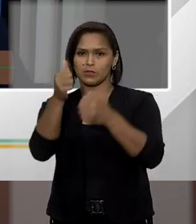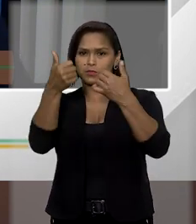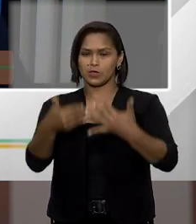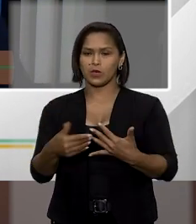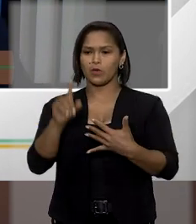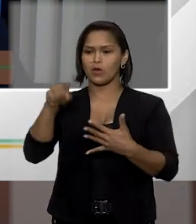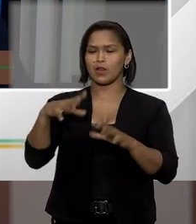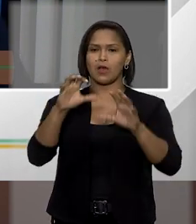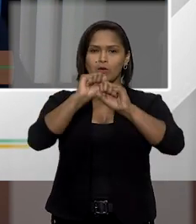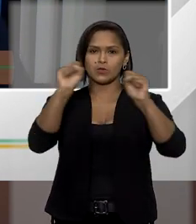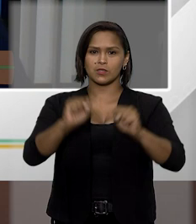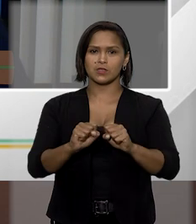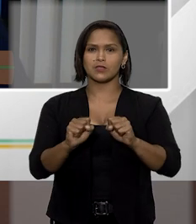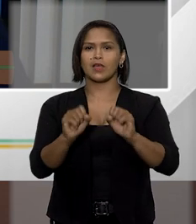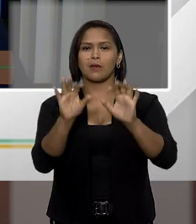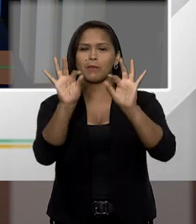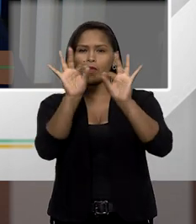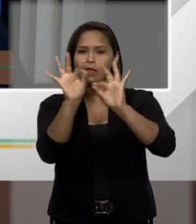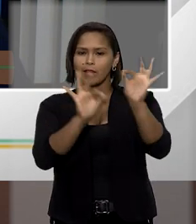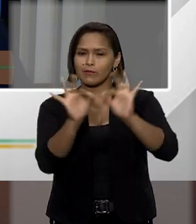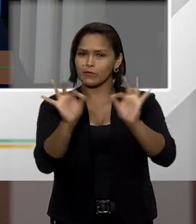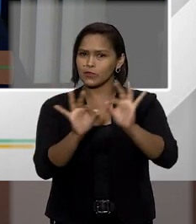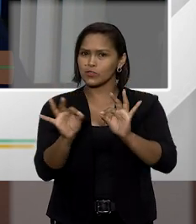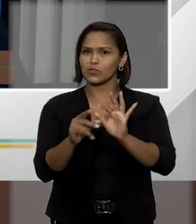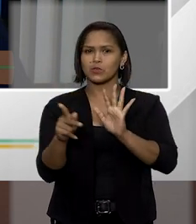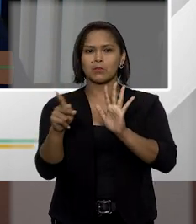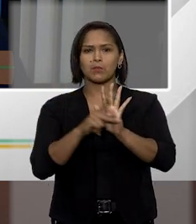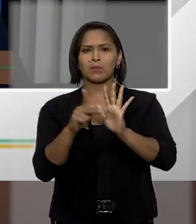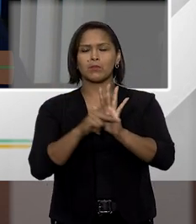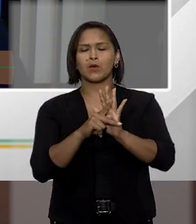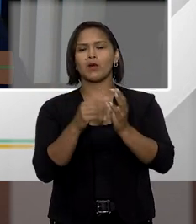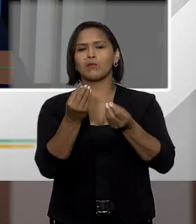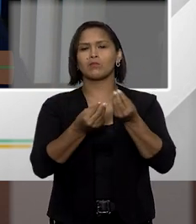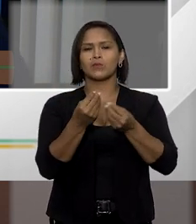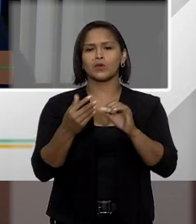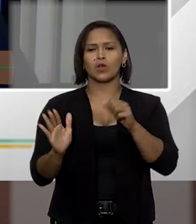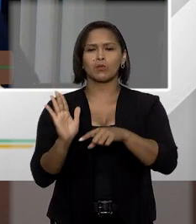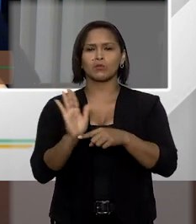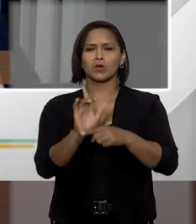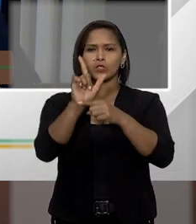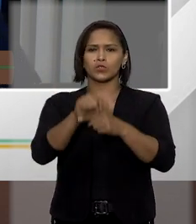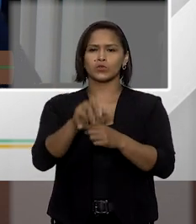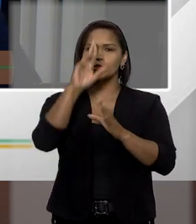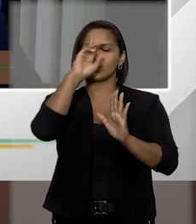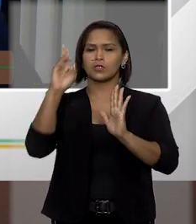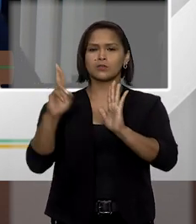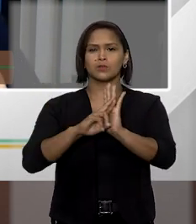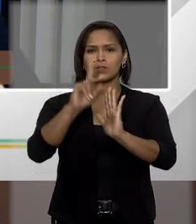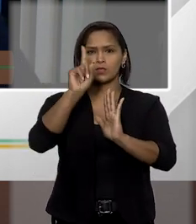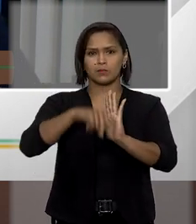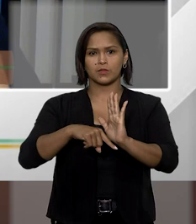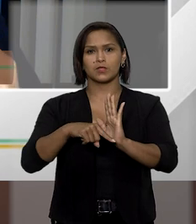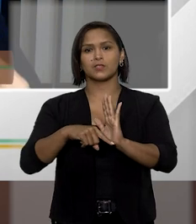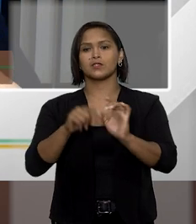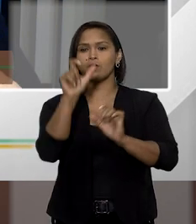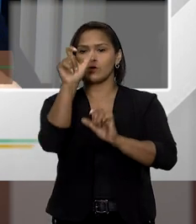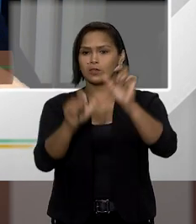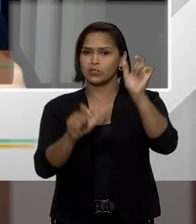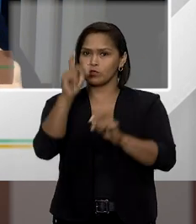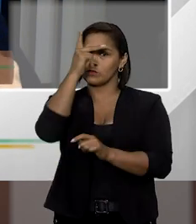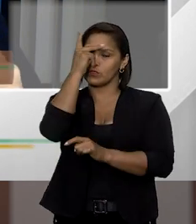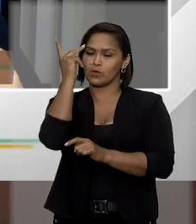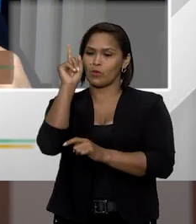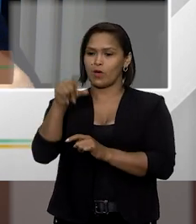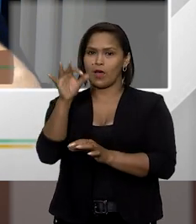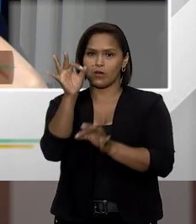o compliance, ele foi constituído essencialmente como um mecanismo de depuração da responsabilização